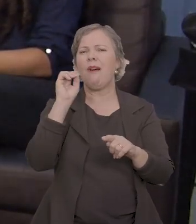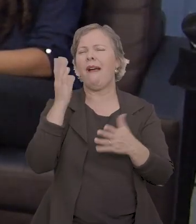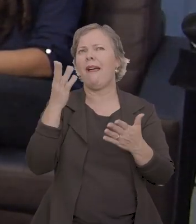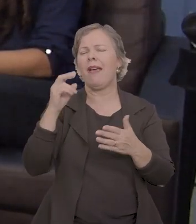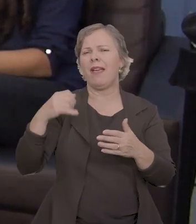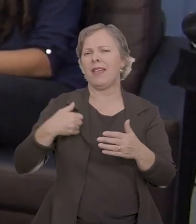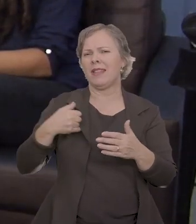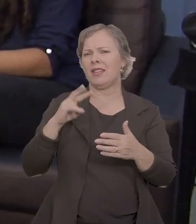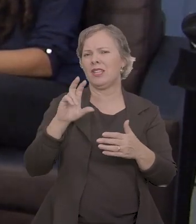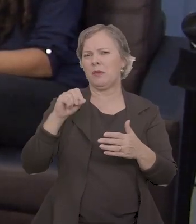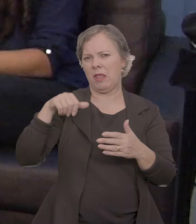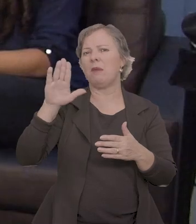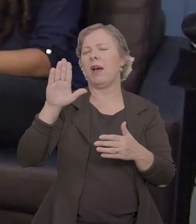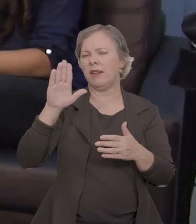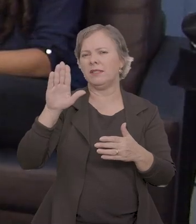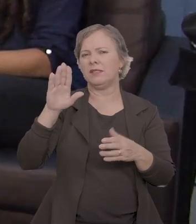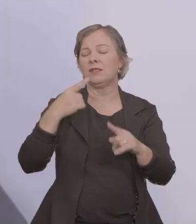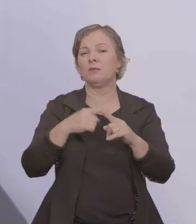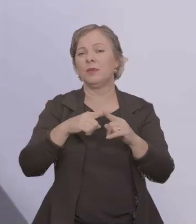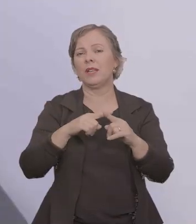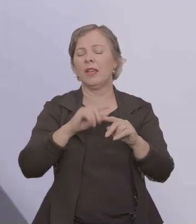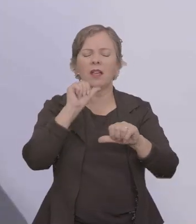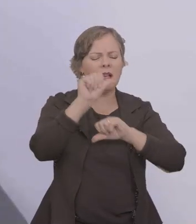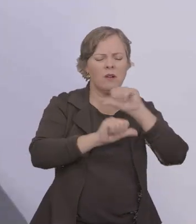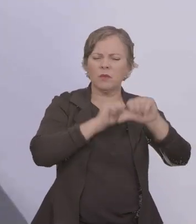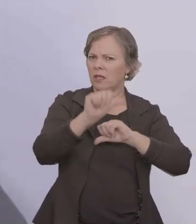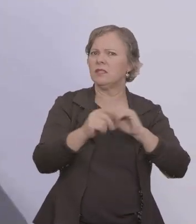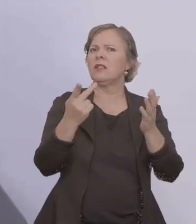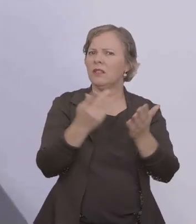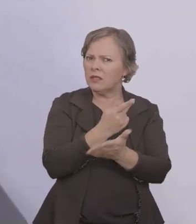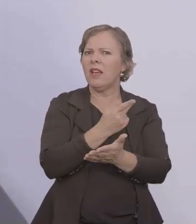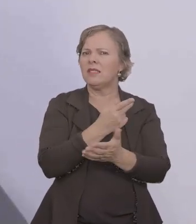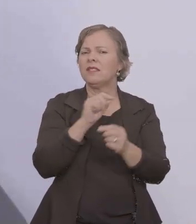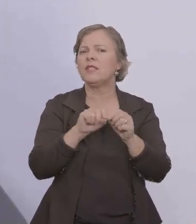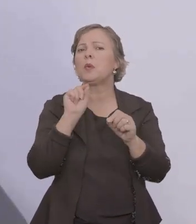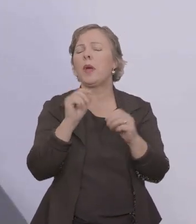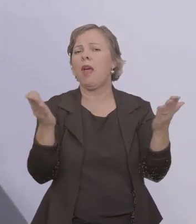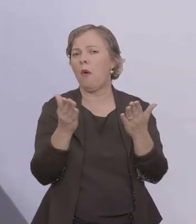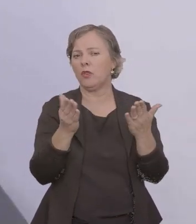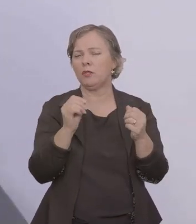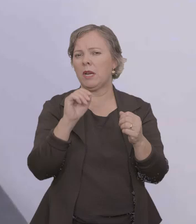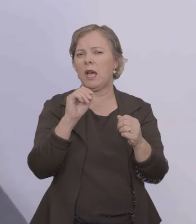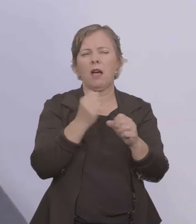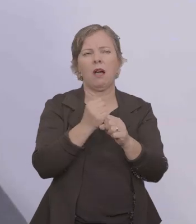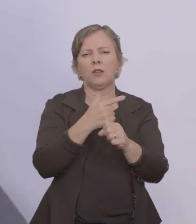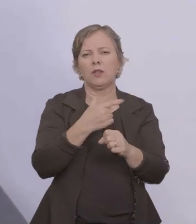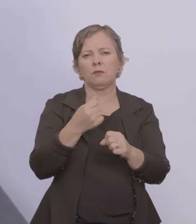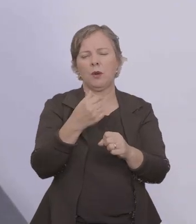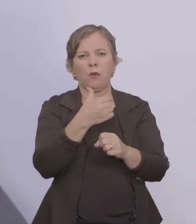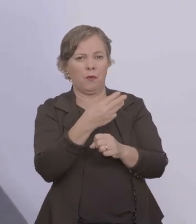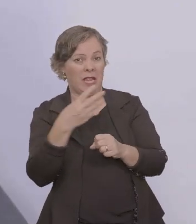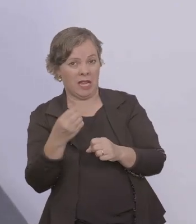público 50 mais. Né? Porque se as mudanças elas estão acontecendo, o que ela está fazendo hoje para daqui 2030,